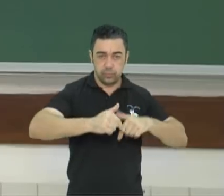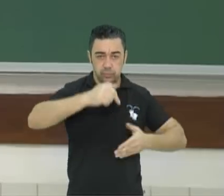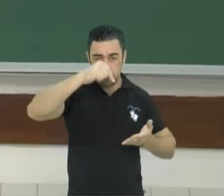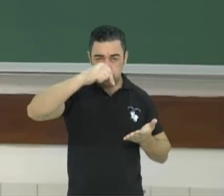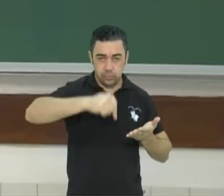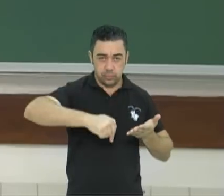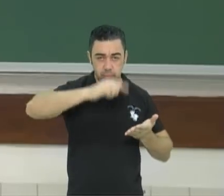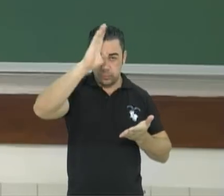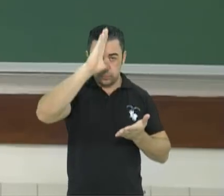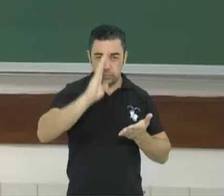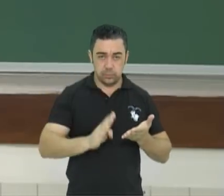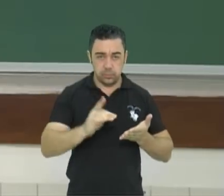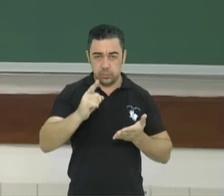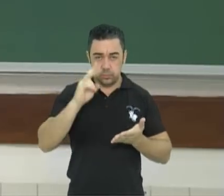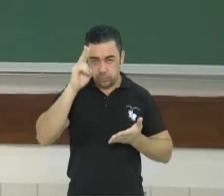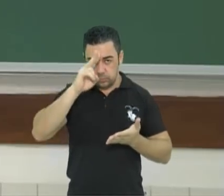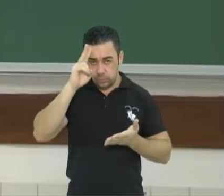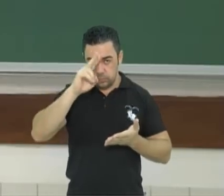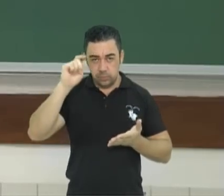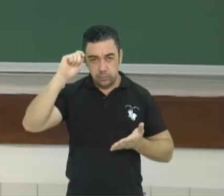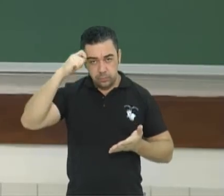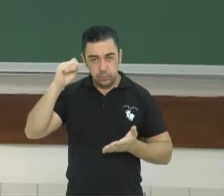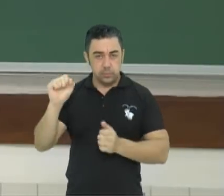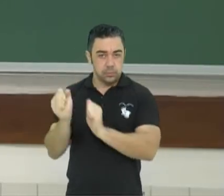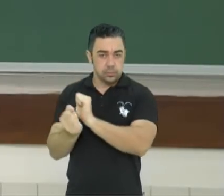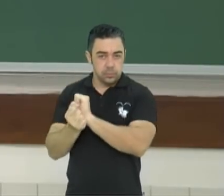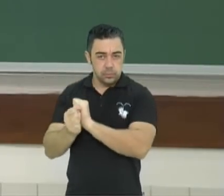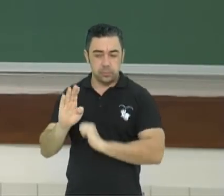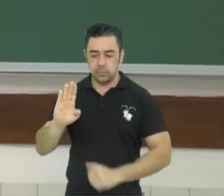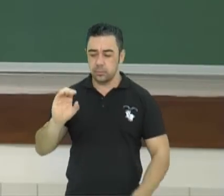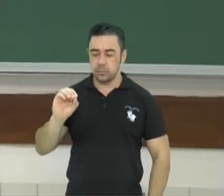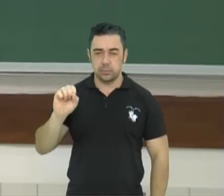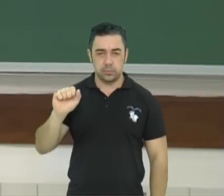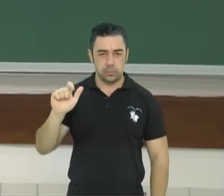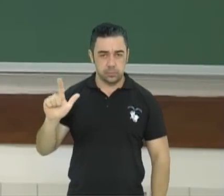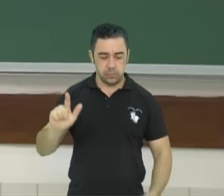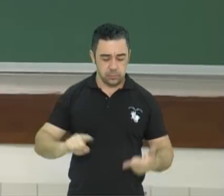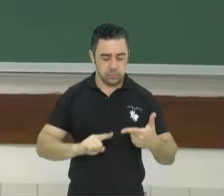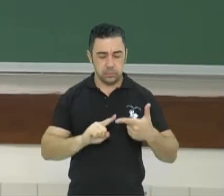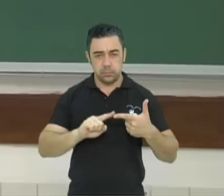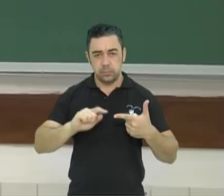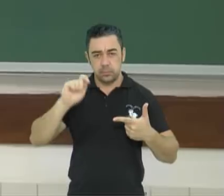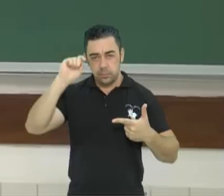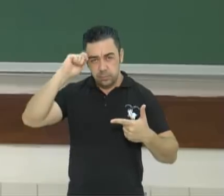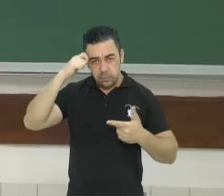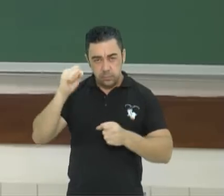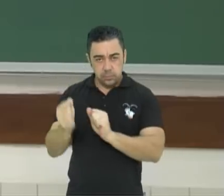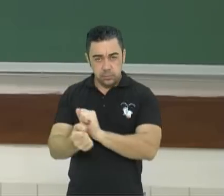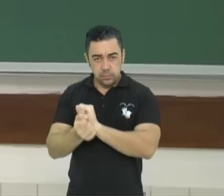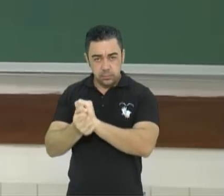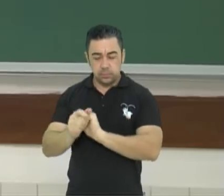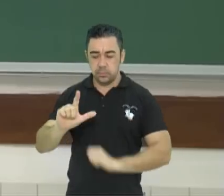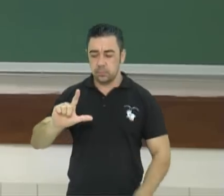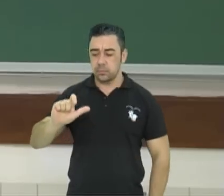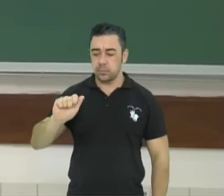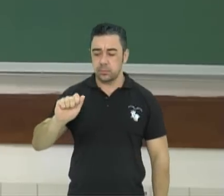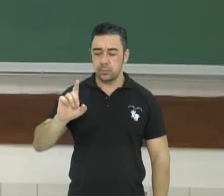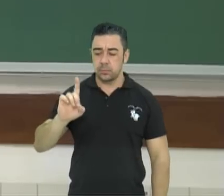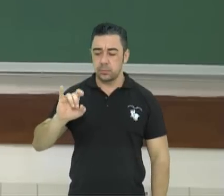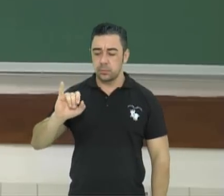e daí vocês se lembram, dos escravos boçais, dos escravos ladinos, Os ladinos eram aqueles que tinham